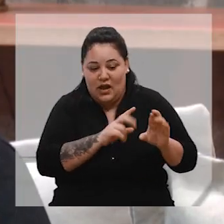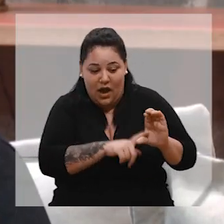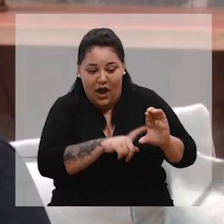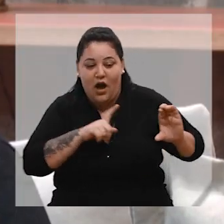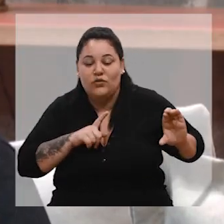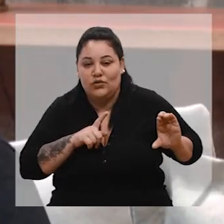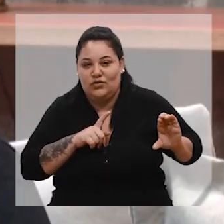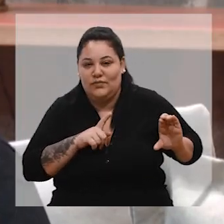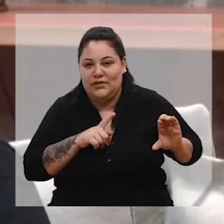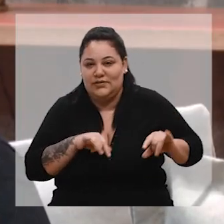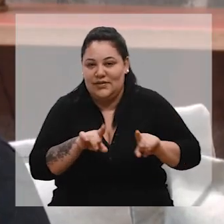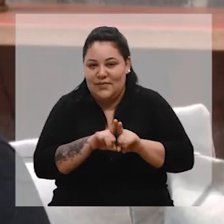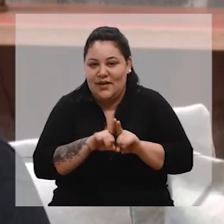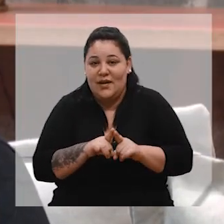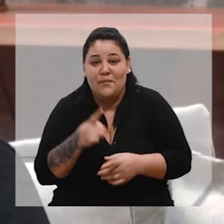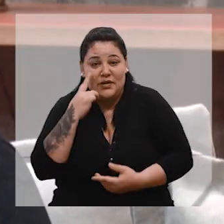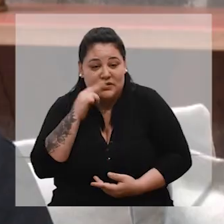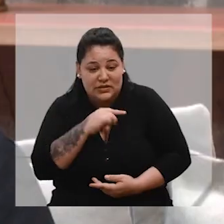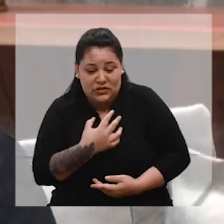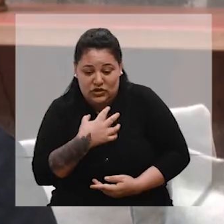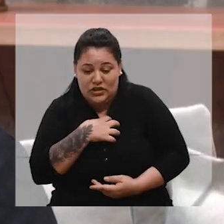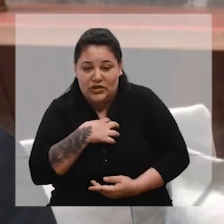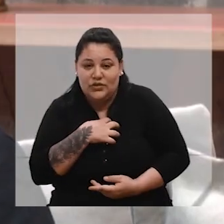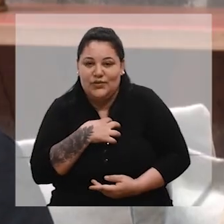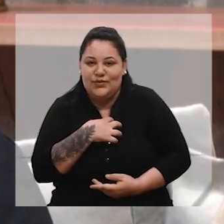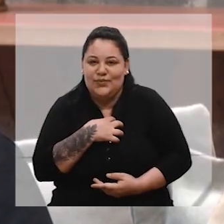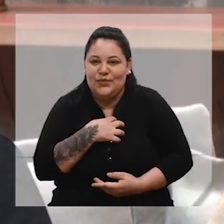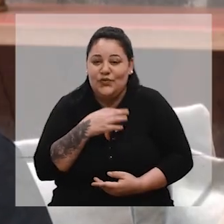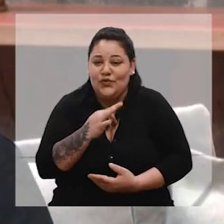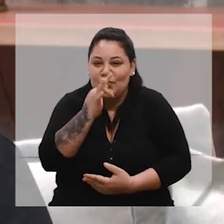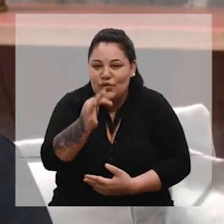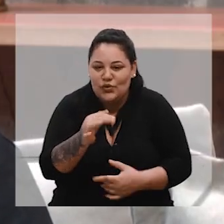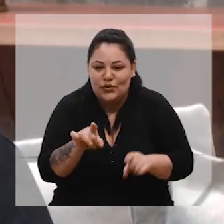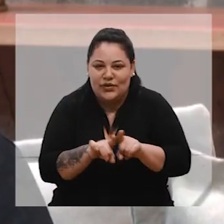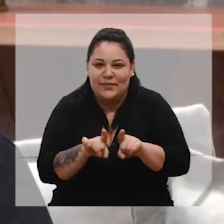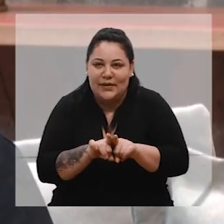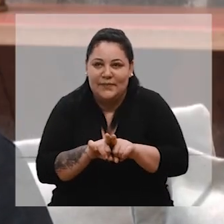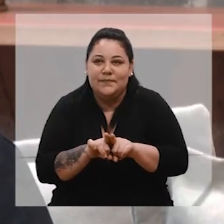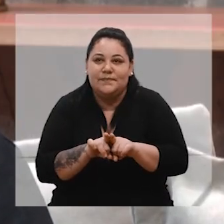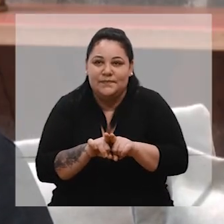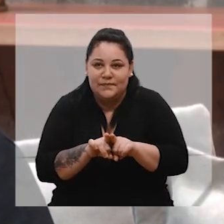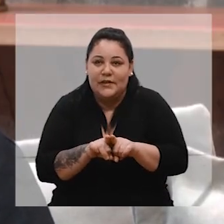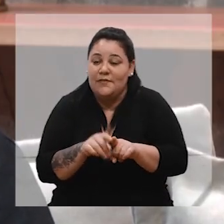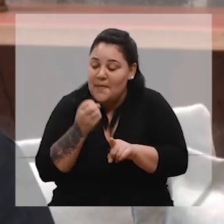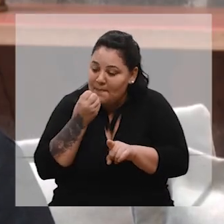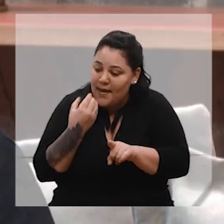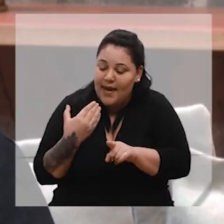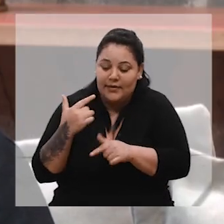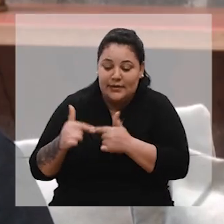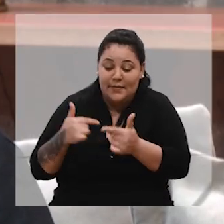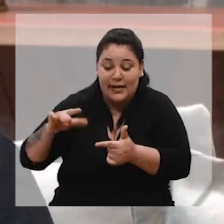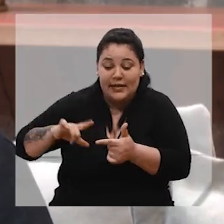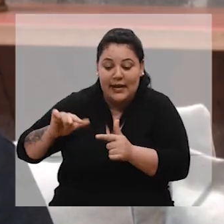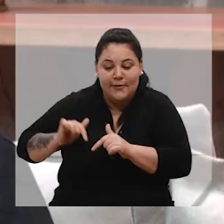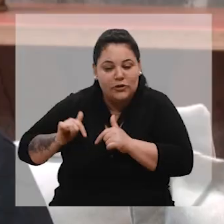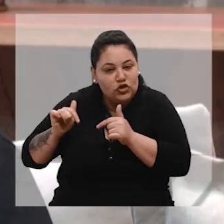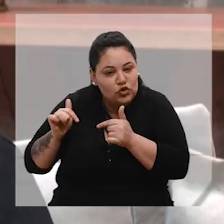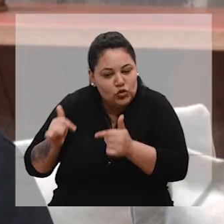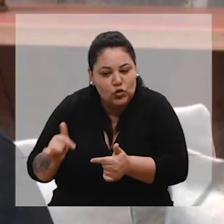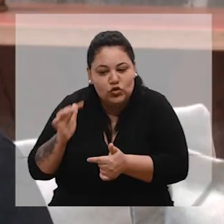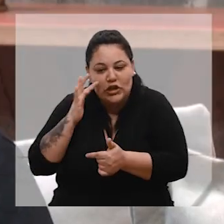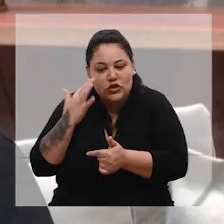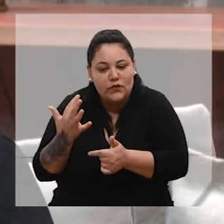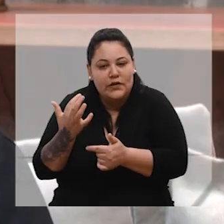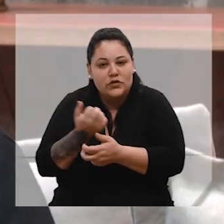questão da autonomia, né? E pensando assim num futuro cidadão, né? Que se emancipe, né? Que tome as